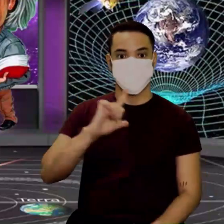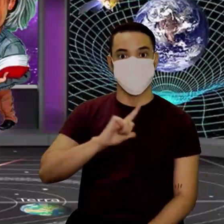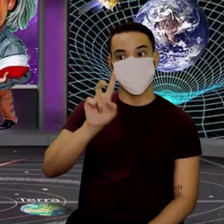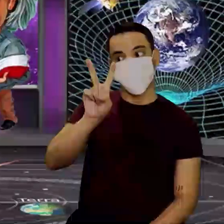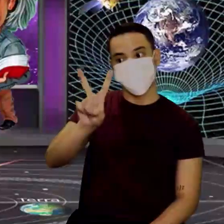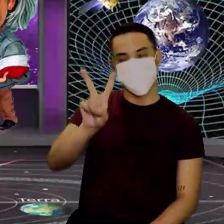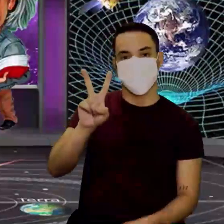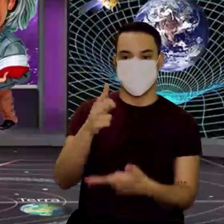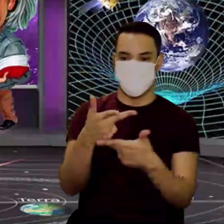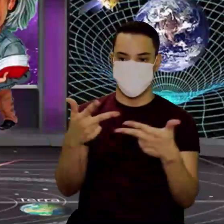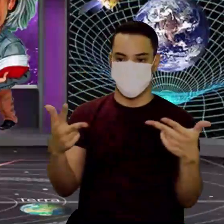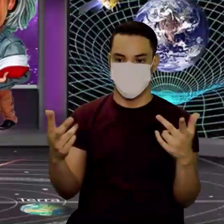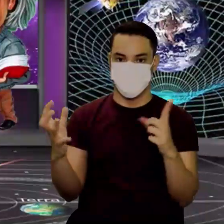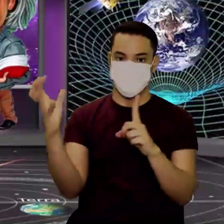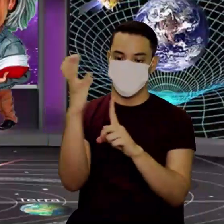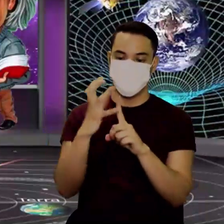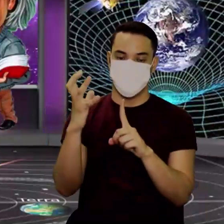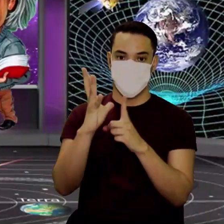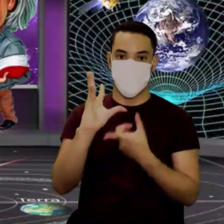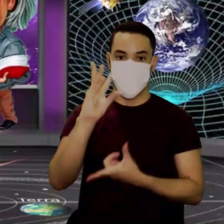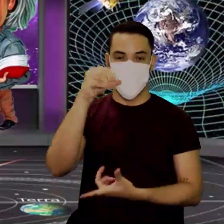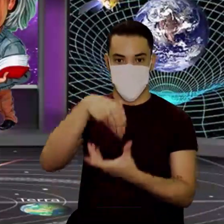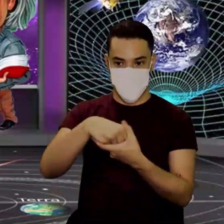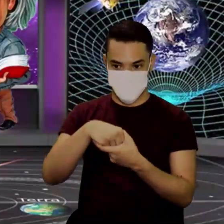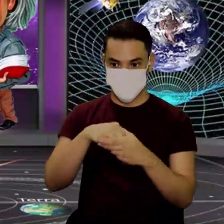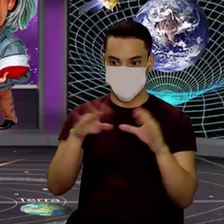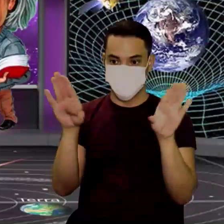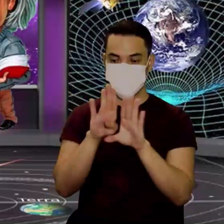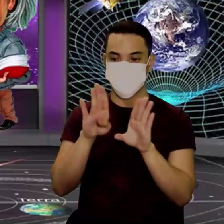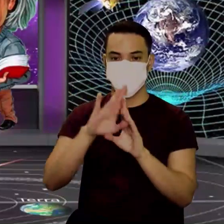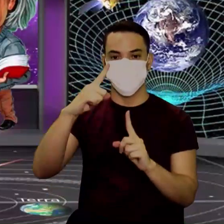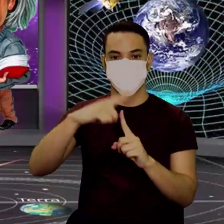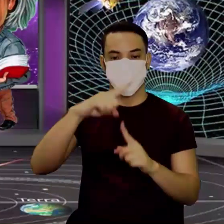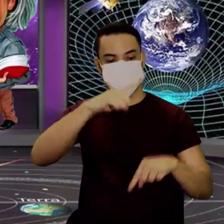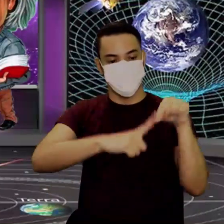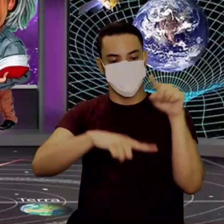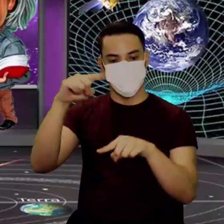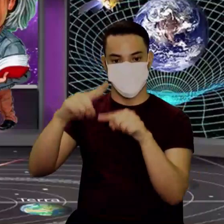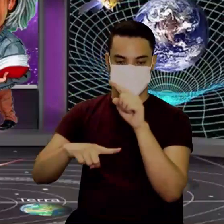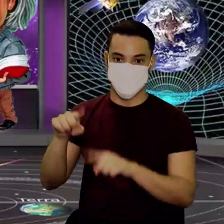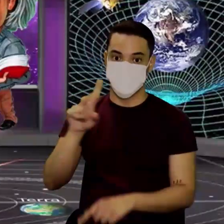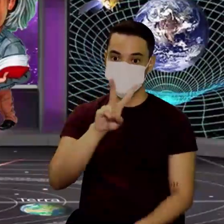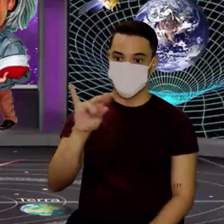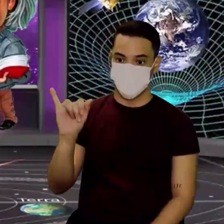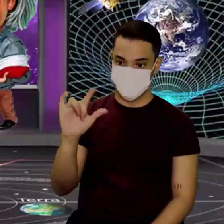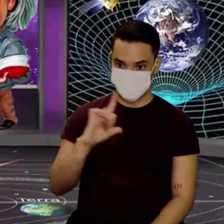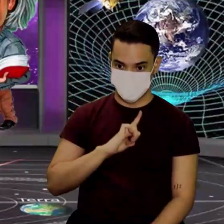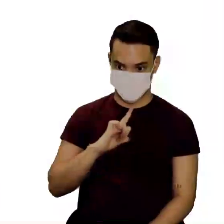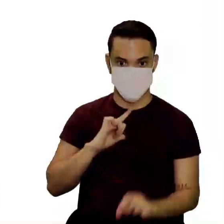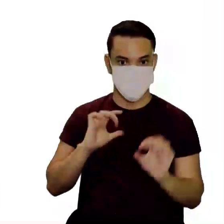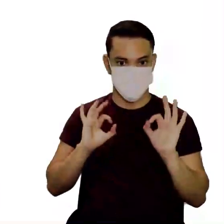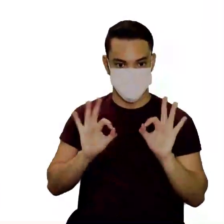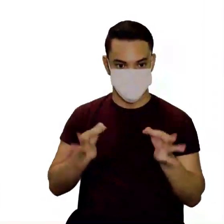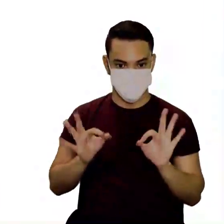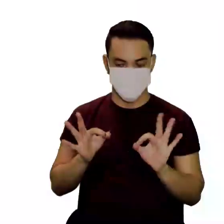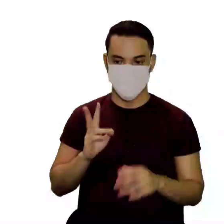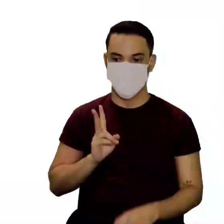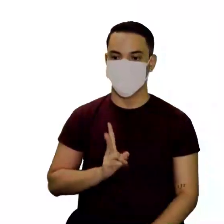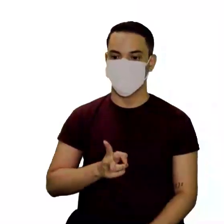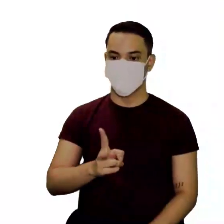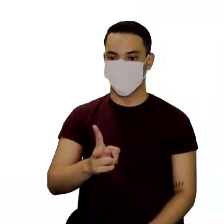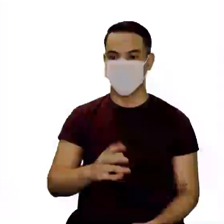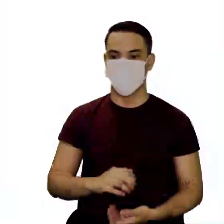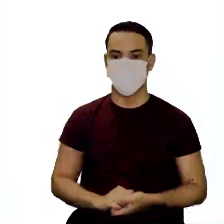coisas que vão interferir, além do tipo do material que você vai ter, tá bom? Então vamos lá, continuando.